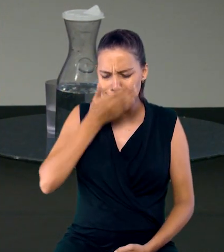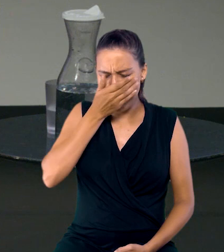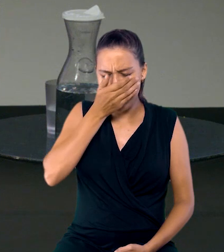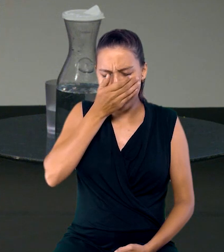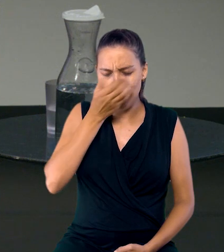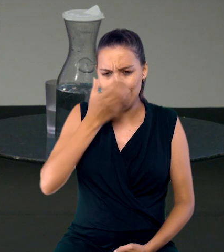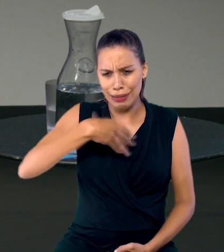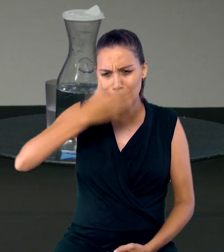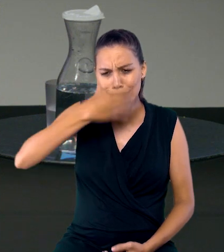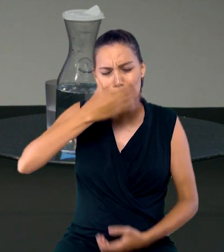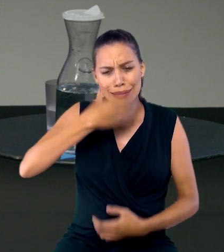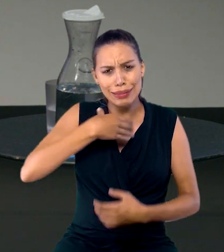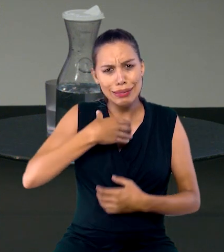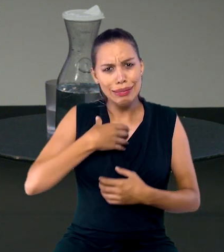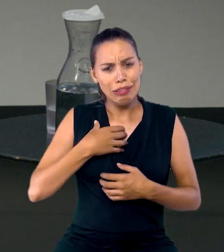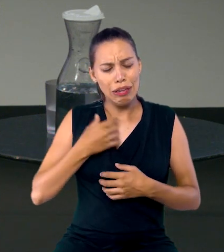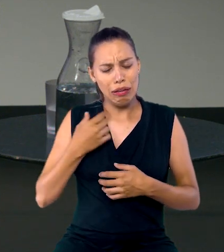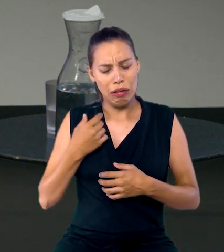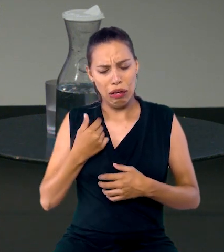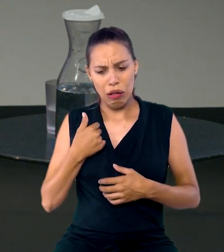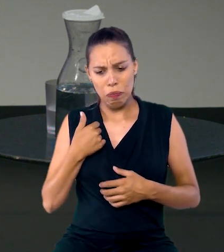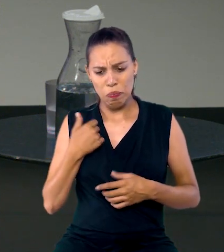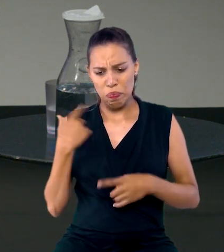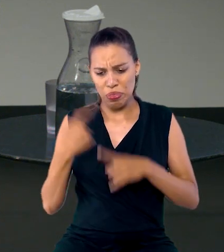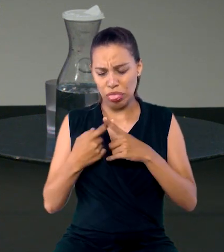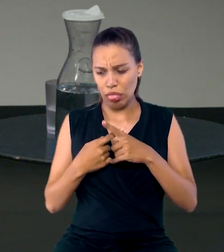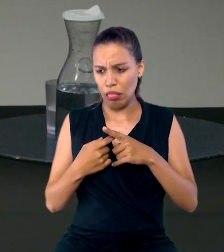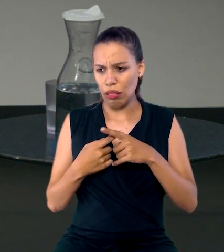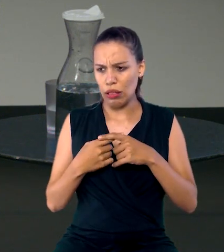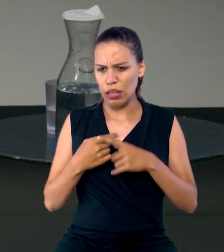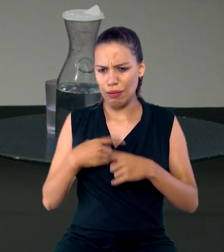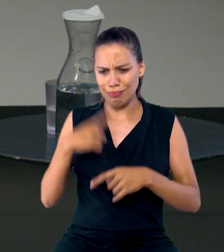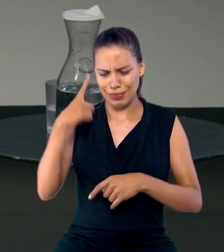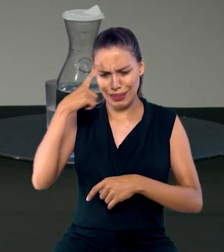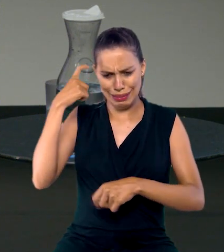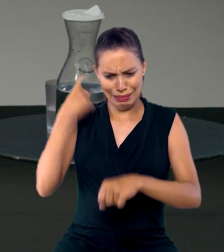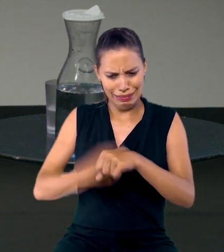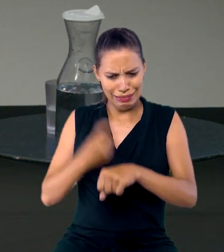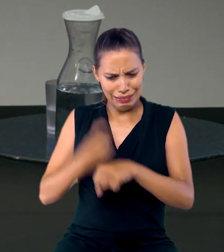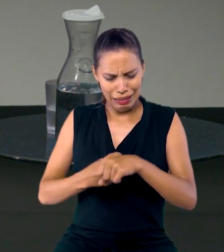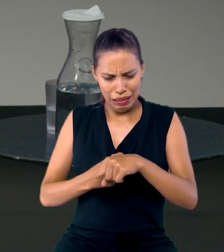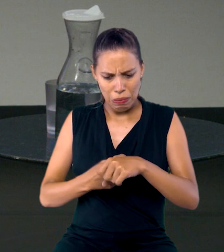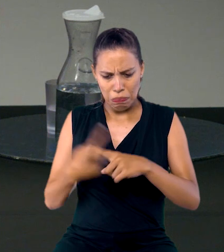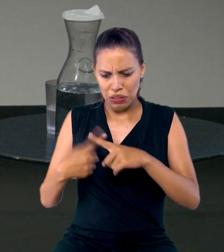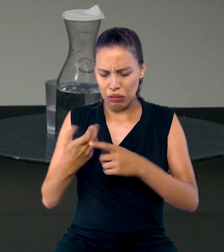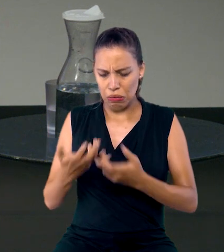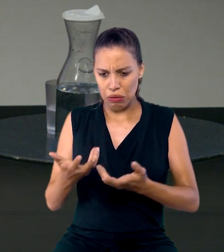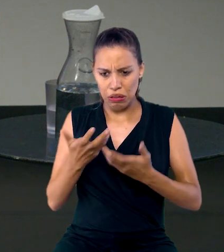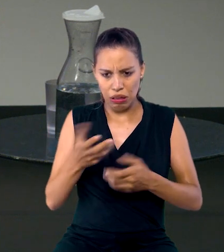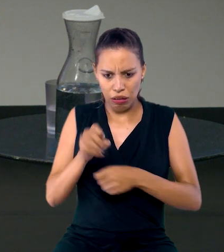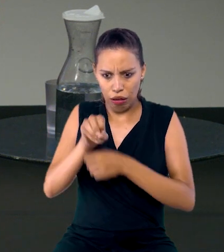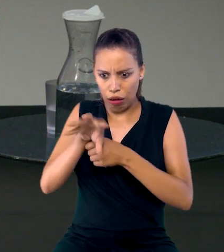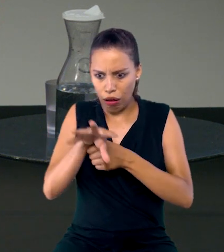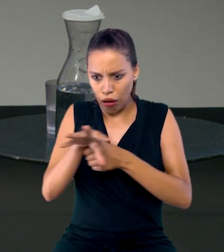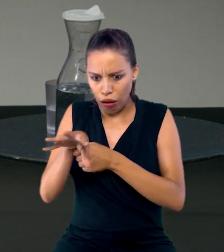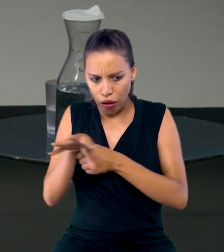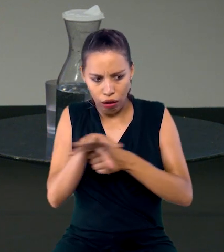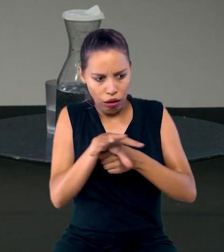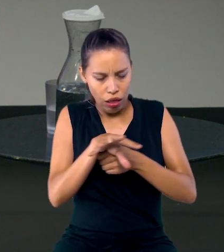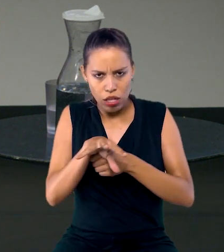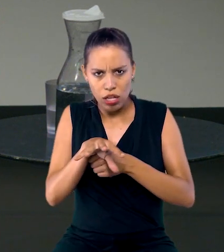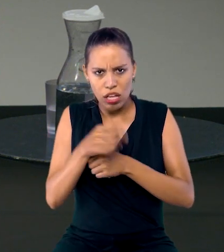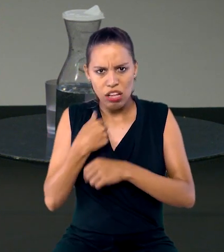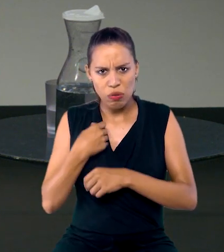chorei. Chorei pela minha ignorância, chorei por ter enxergado, chorei porque eu tinha